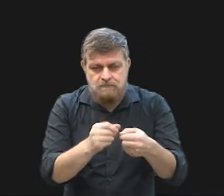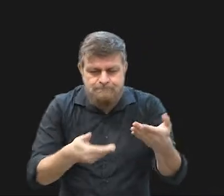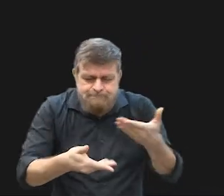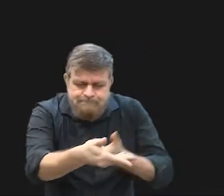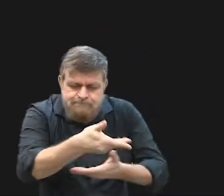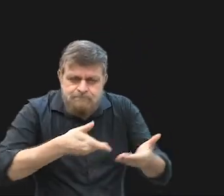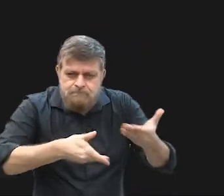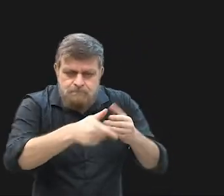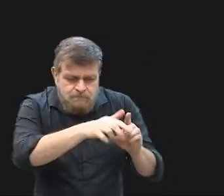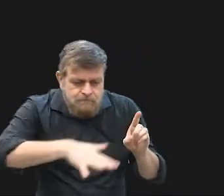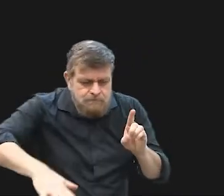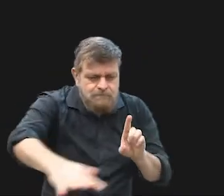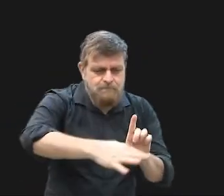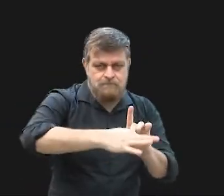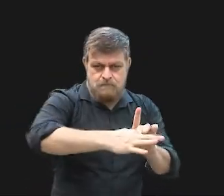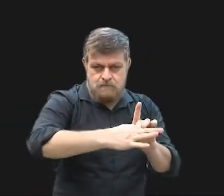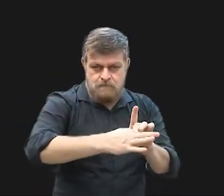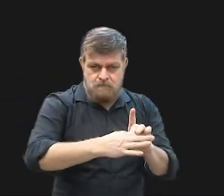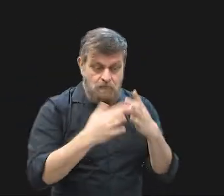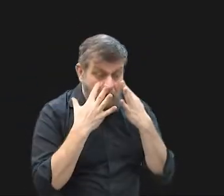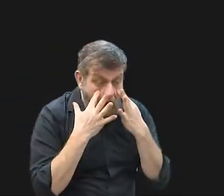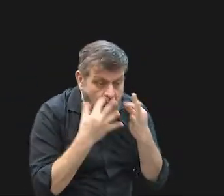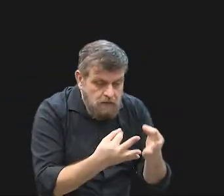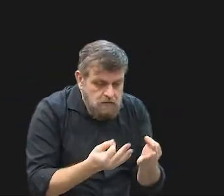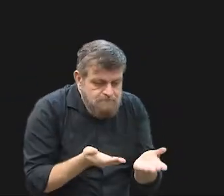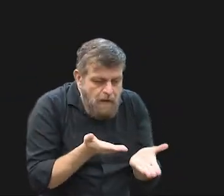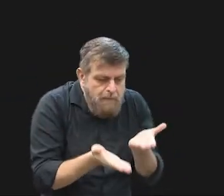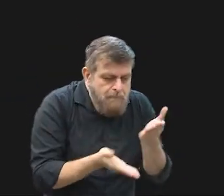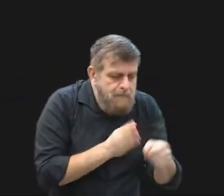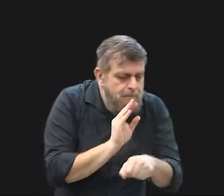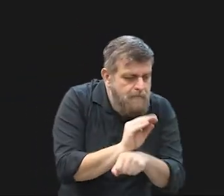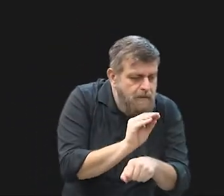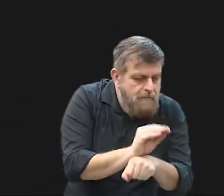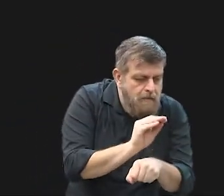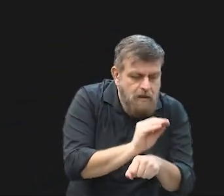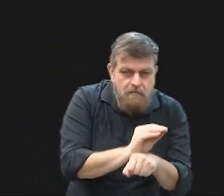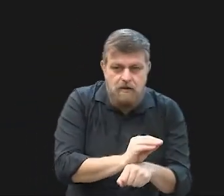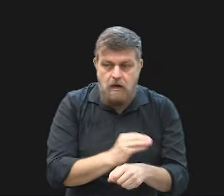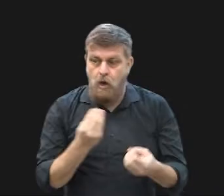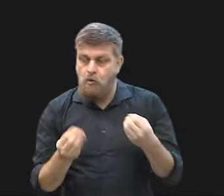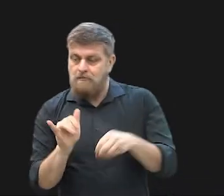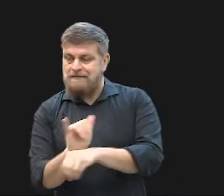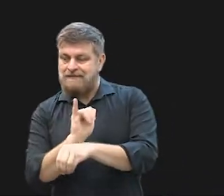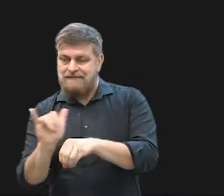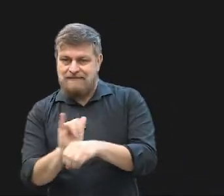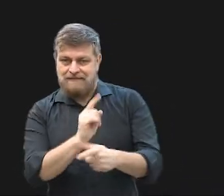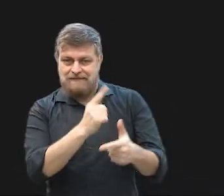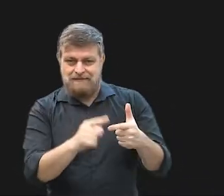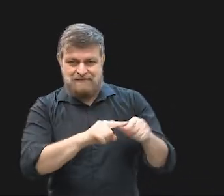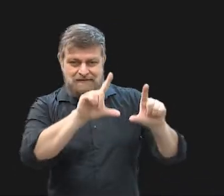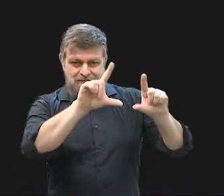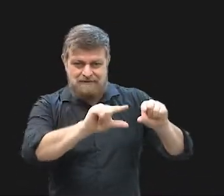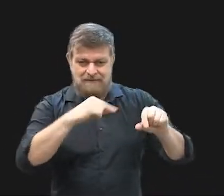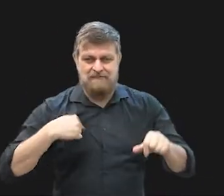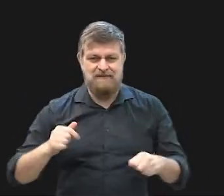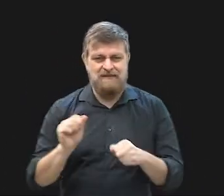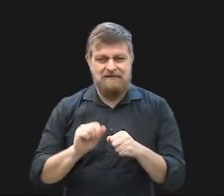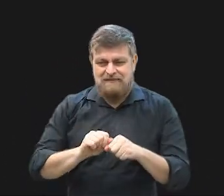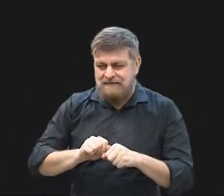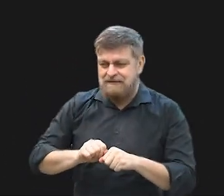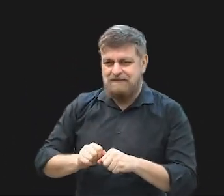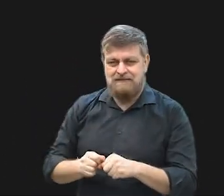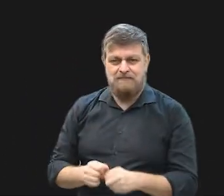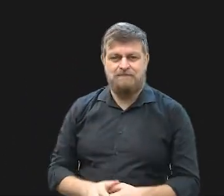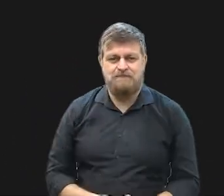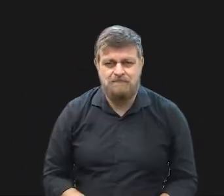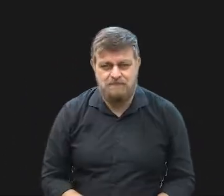com as pessoas, dar um pouco de atenção, dar ouvido e tentar solucionar, né? Tentar ir atrás de várias campanhas de arrecadação